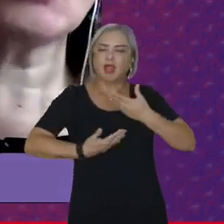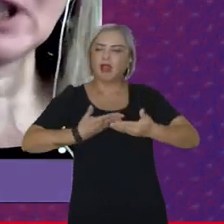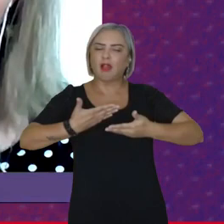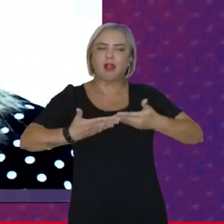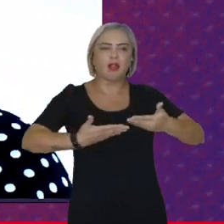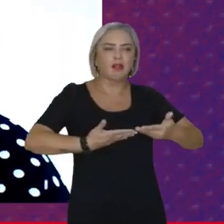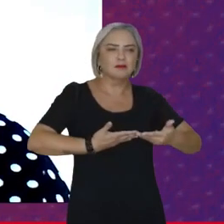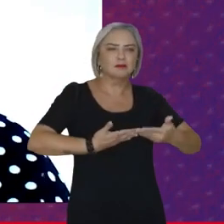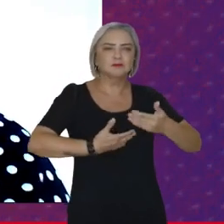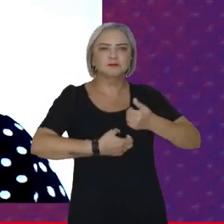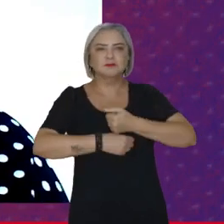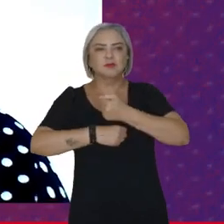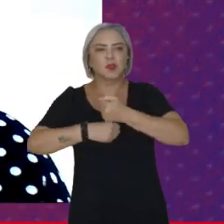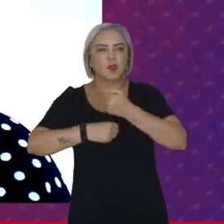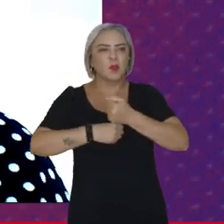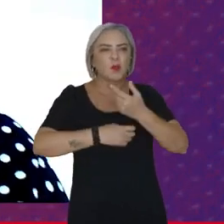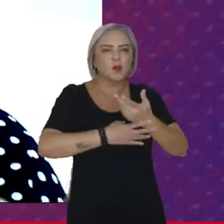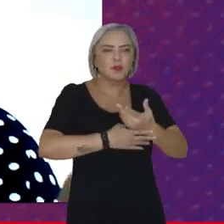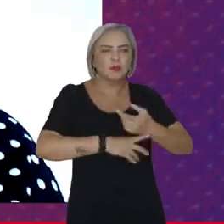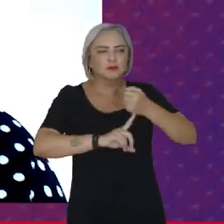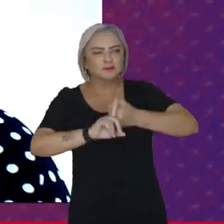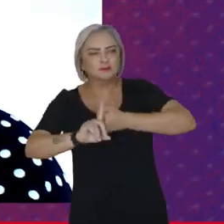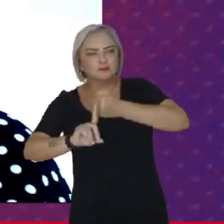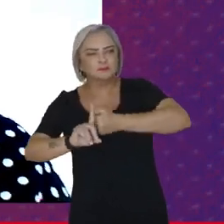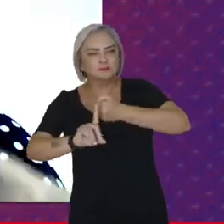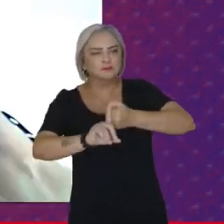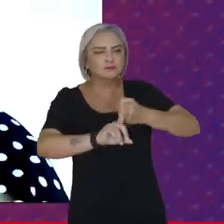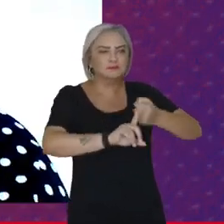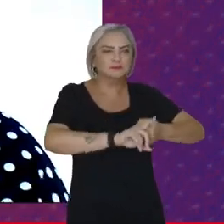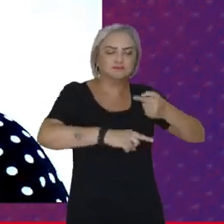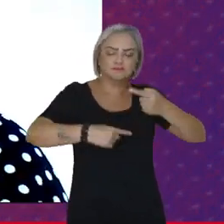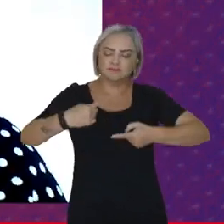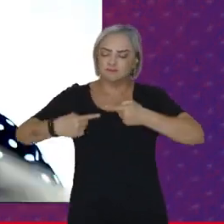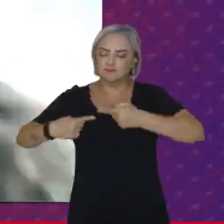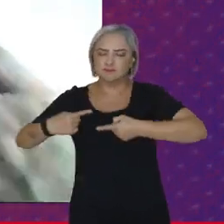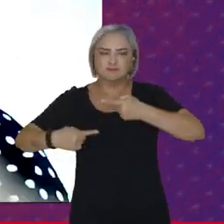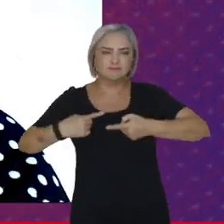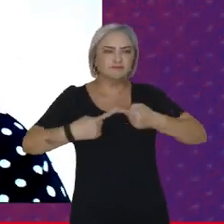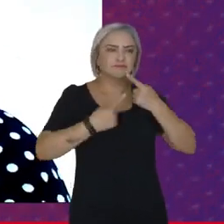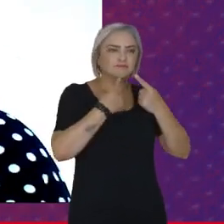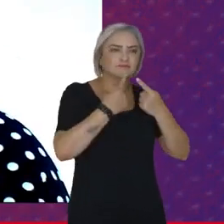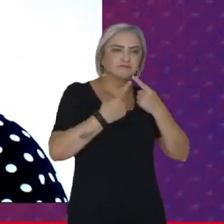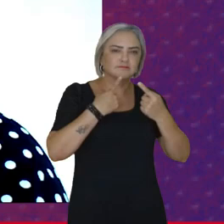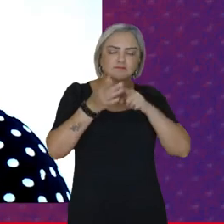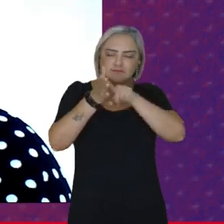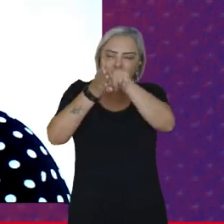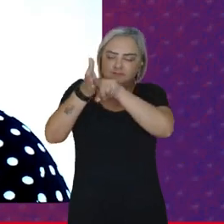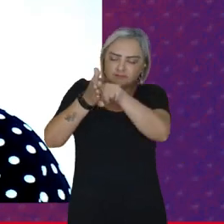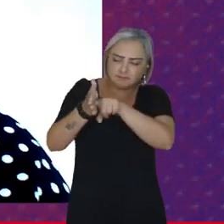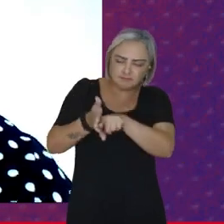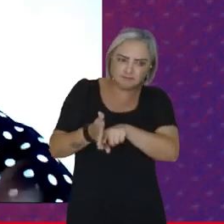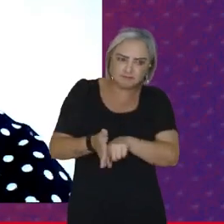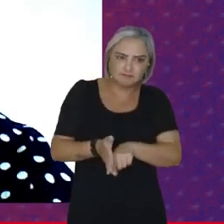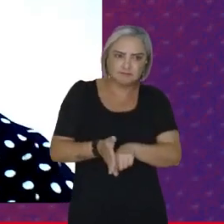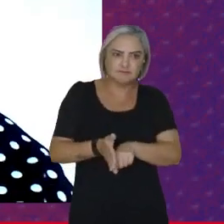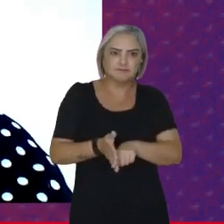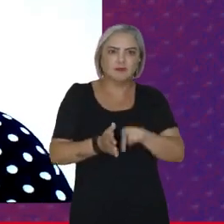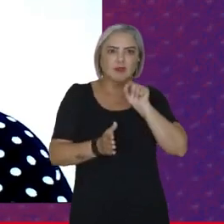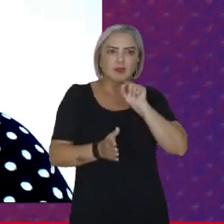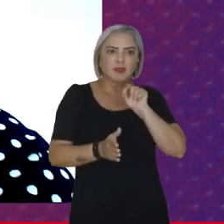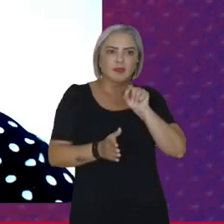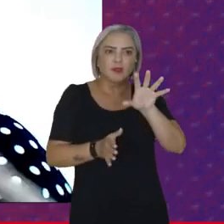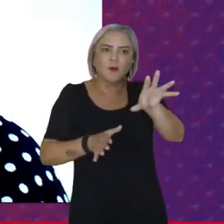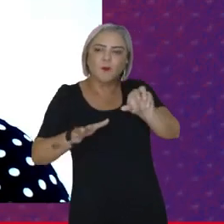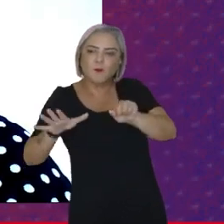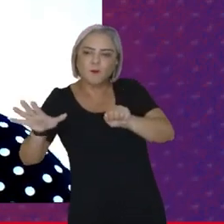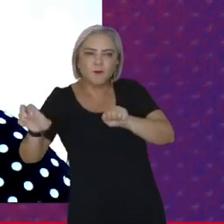foi construído por muitas lutas, muitos debates, muitos diálogos, muitas pesquisas. Então, uma puxa a